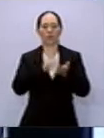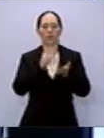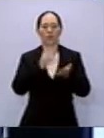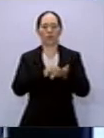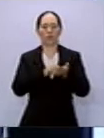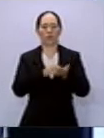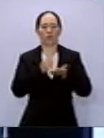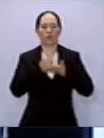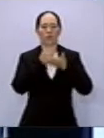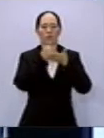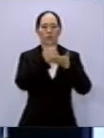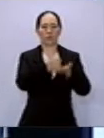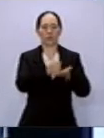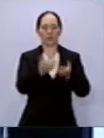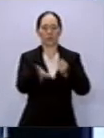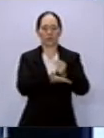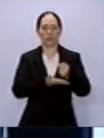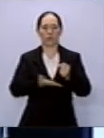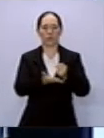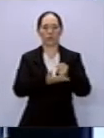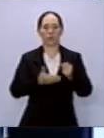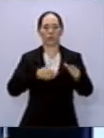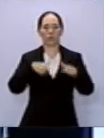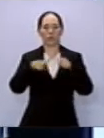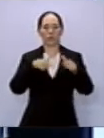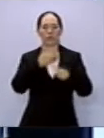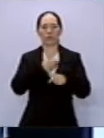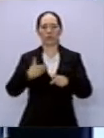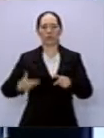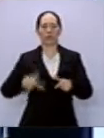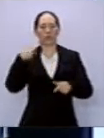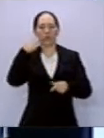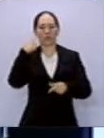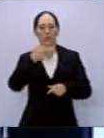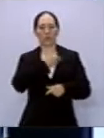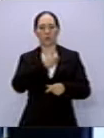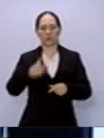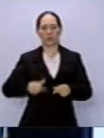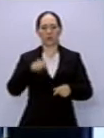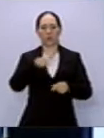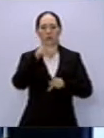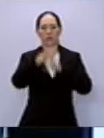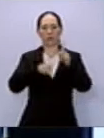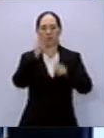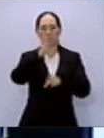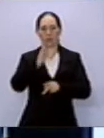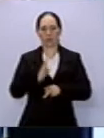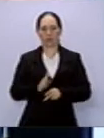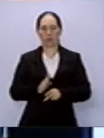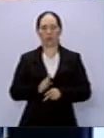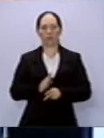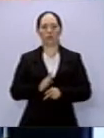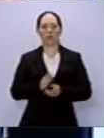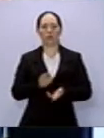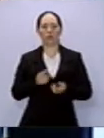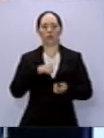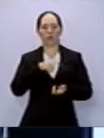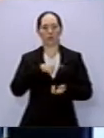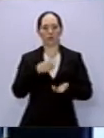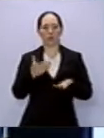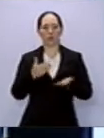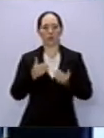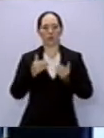falta de atender questões básicas de serviços públicos de políticas públicas para a população do Brasil ao longo da existência